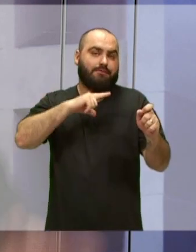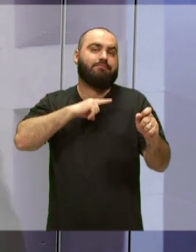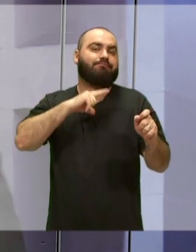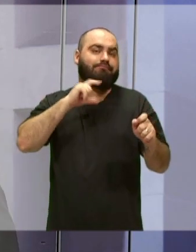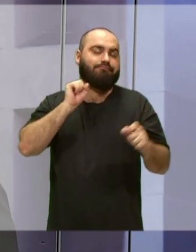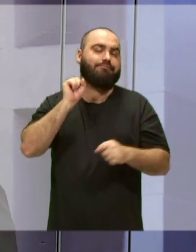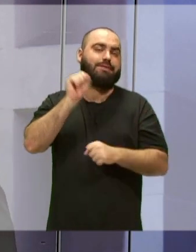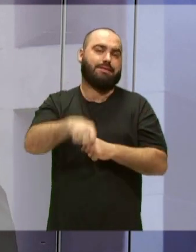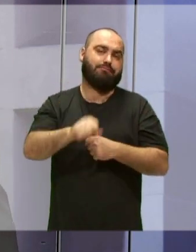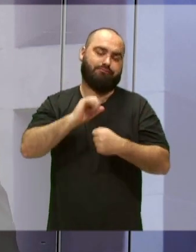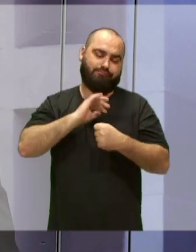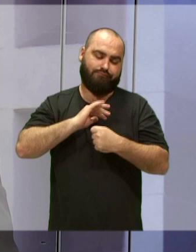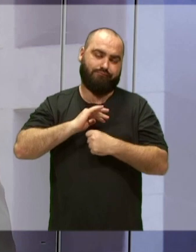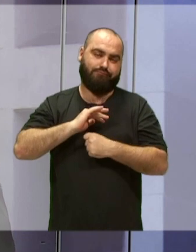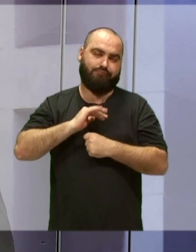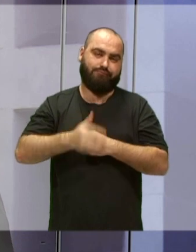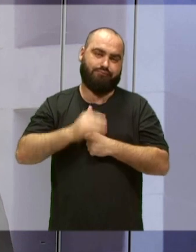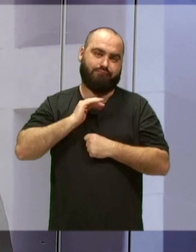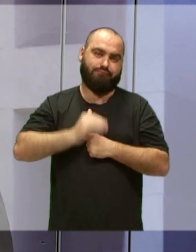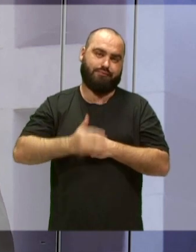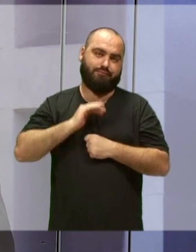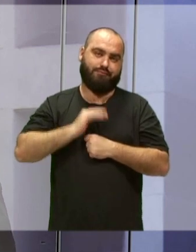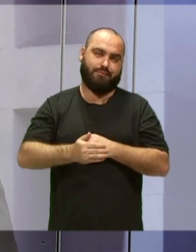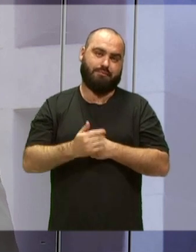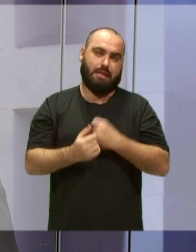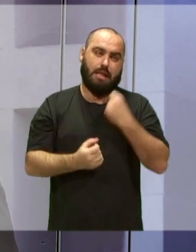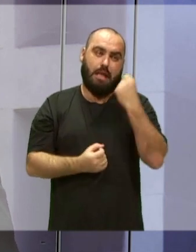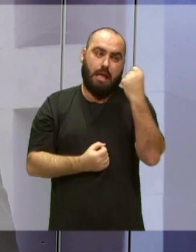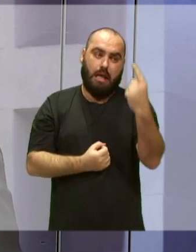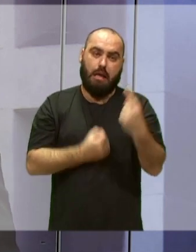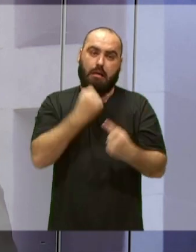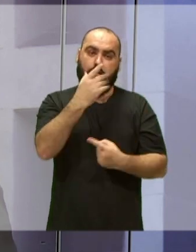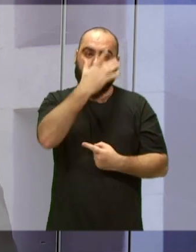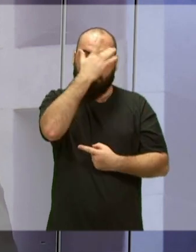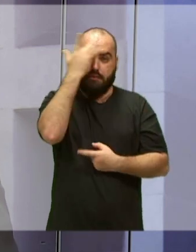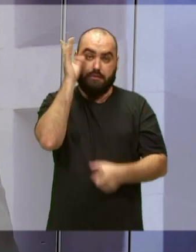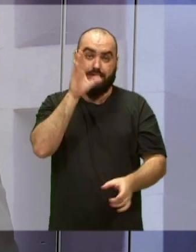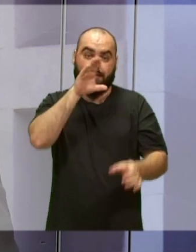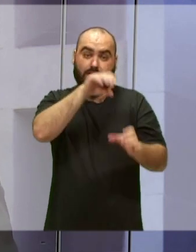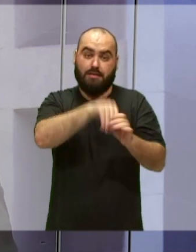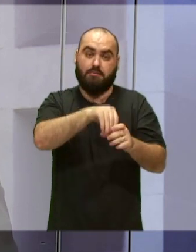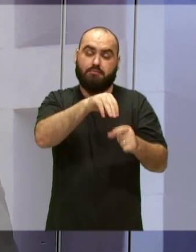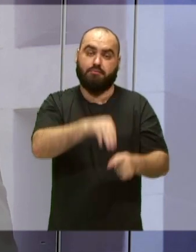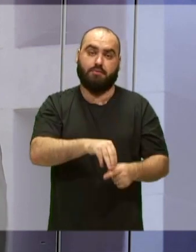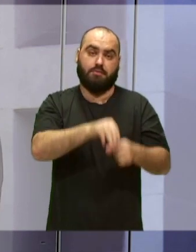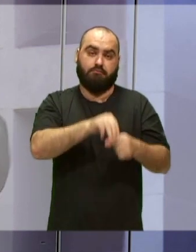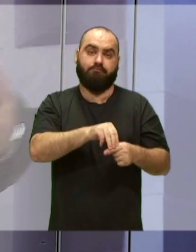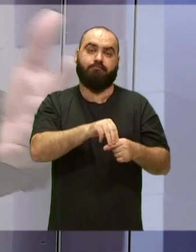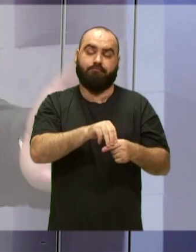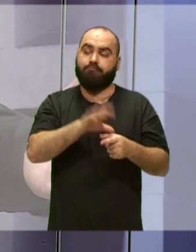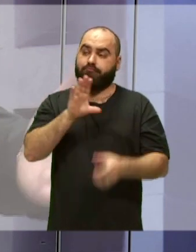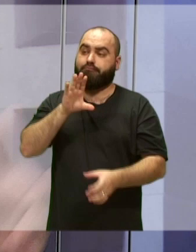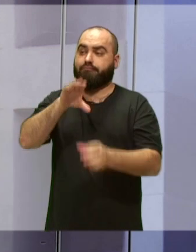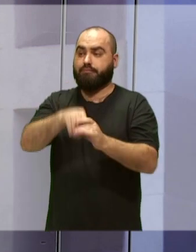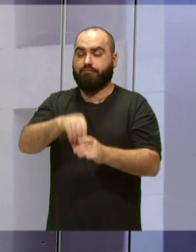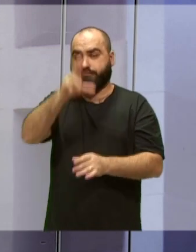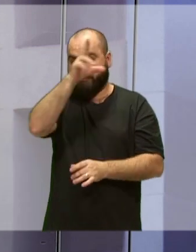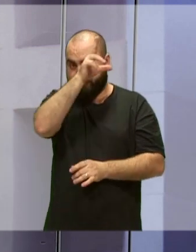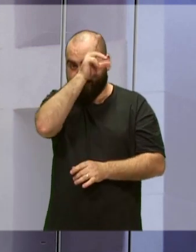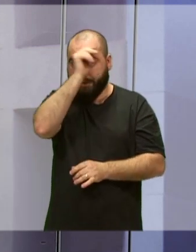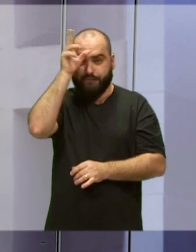sim sem escrúpulo por conta de algumas forças dentro do município dentro do Poder Executivo e aí